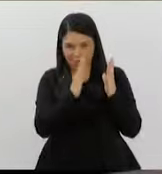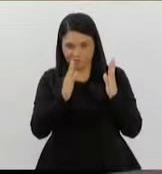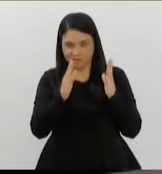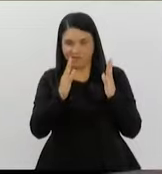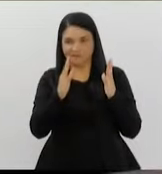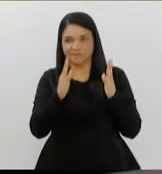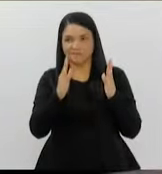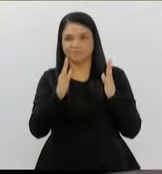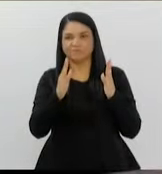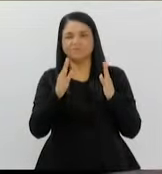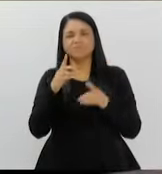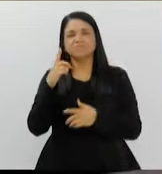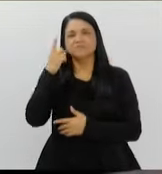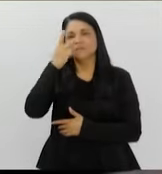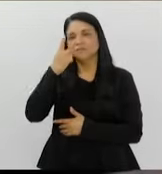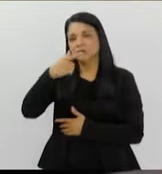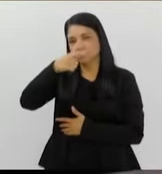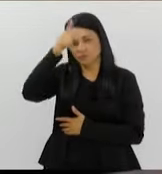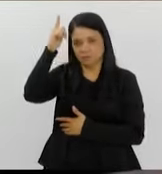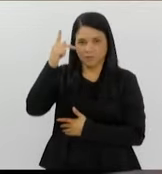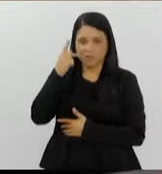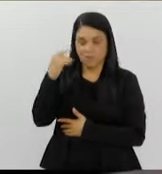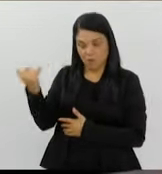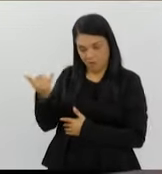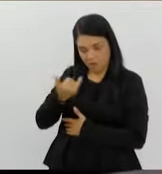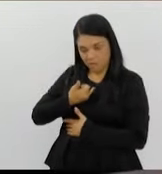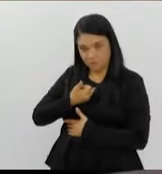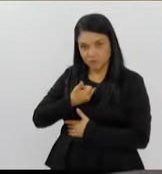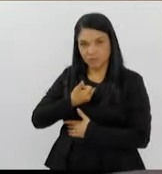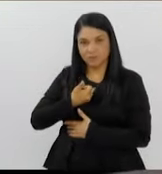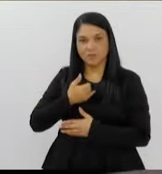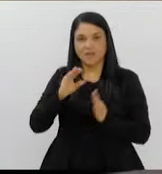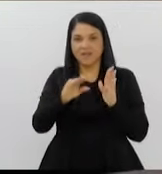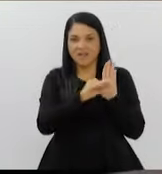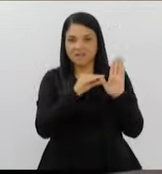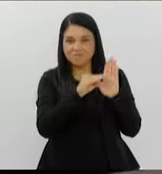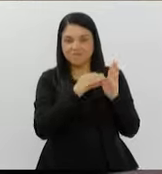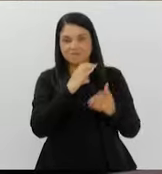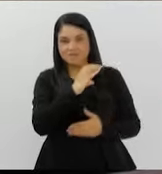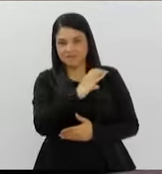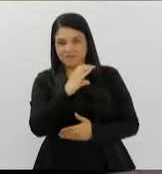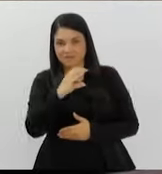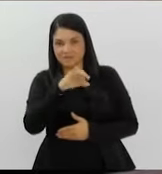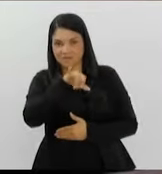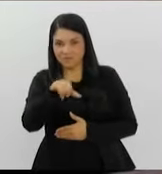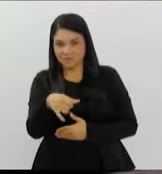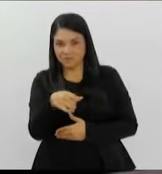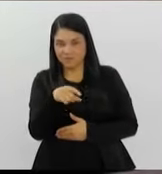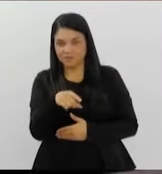tempo. O deputado Luiz Paulo acabou de me avisar aqui que a emenda da CCJ